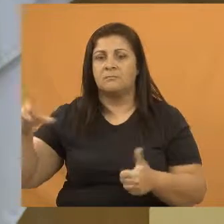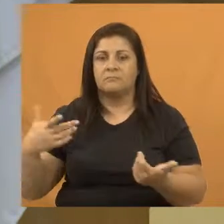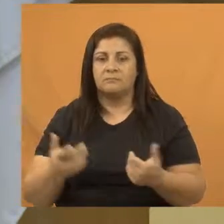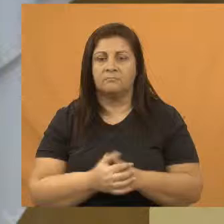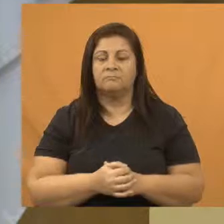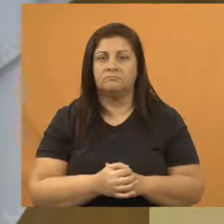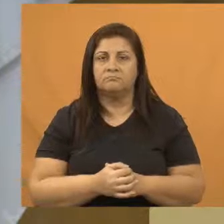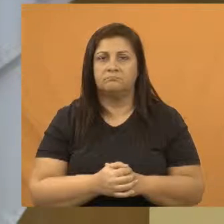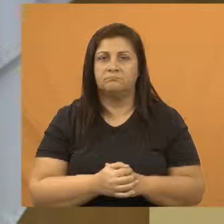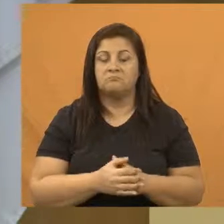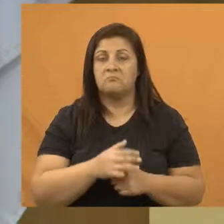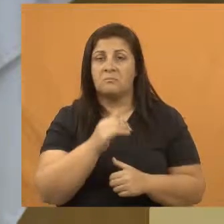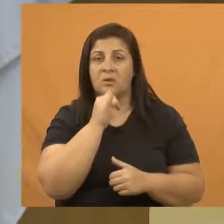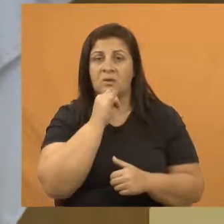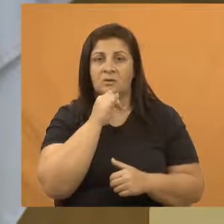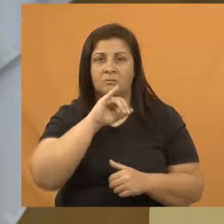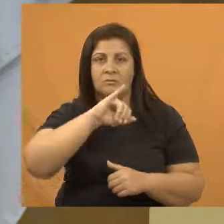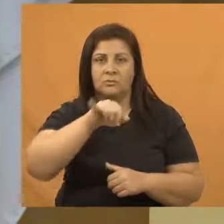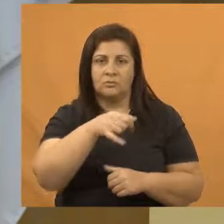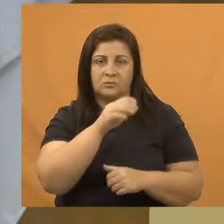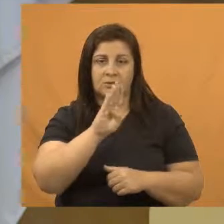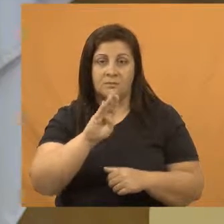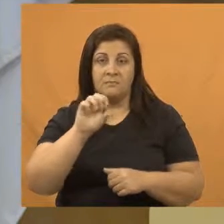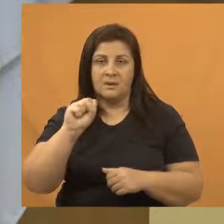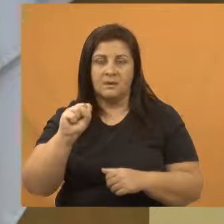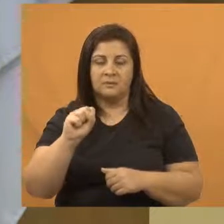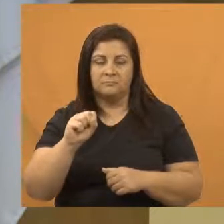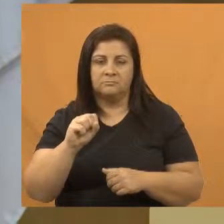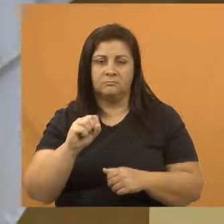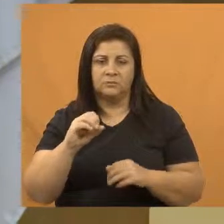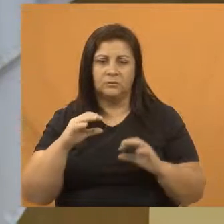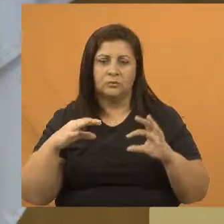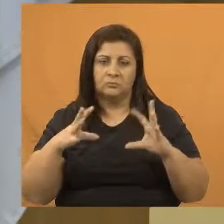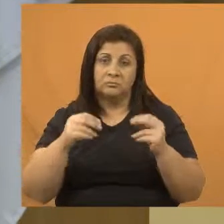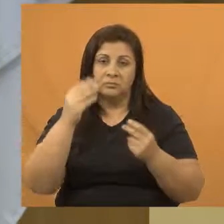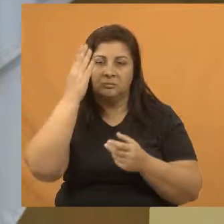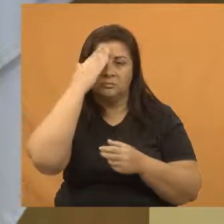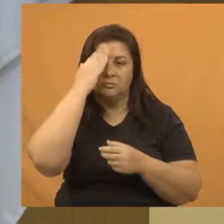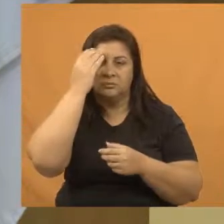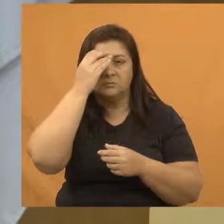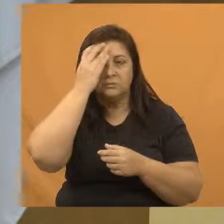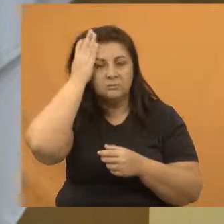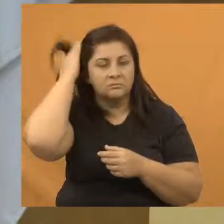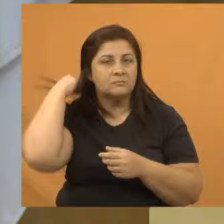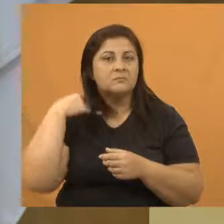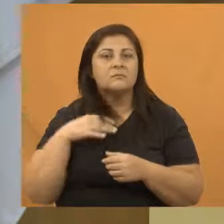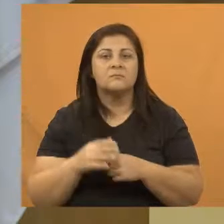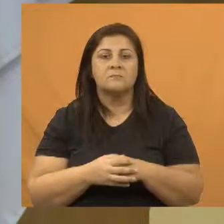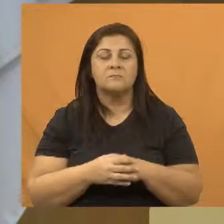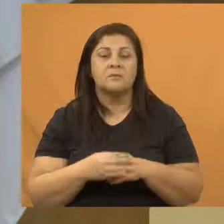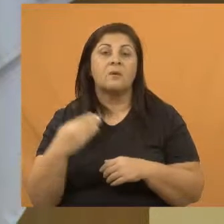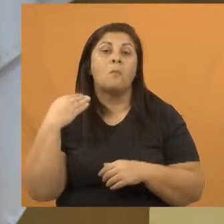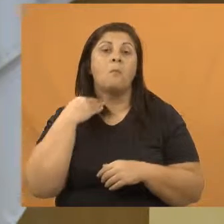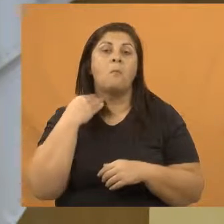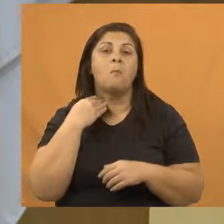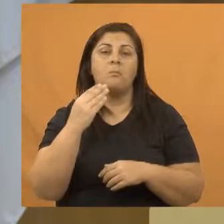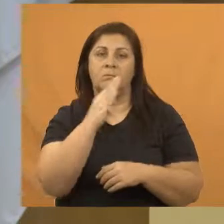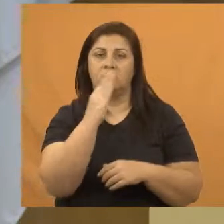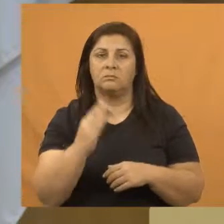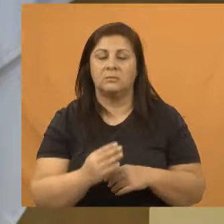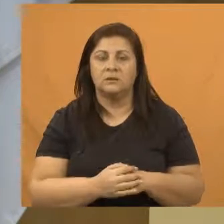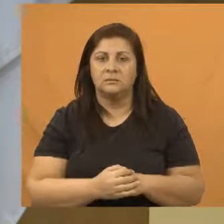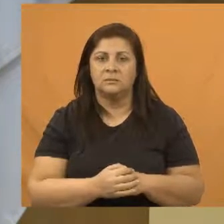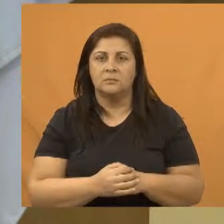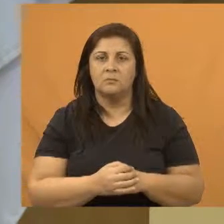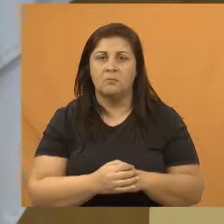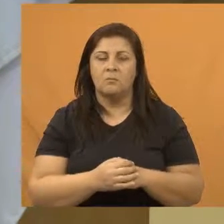JBS, todos aqui já conhecem, a JBS lá do Congresso, o Banco do Brasil, o